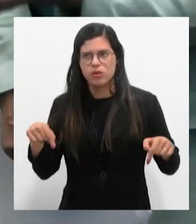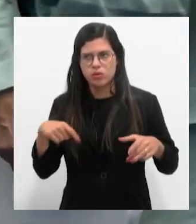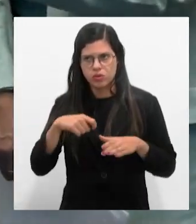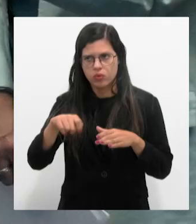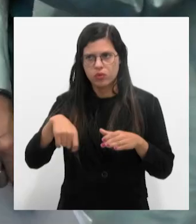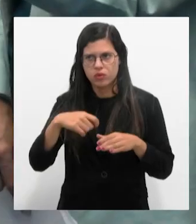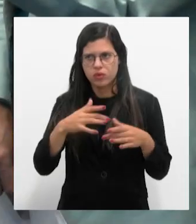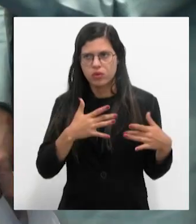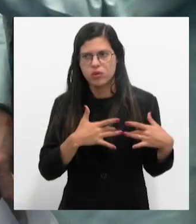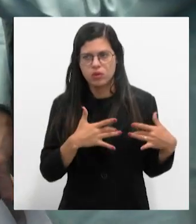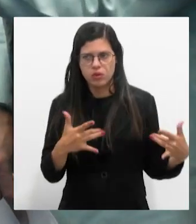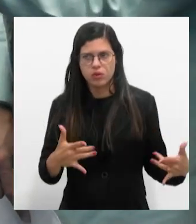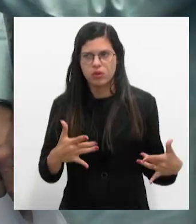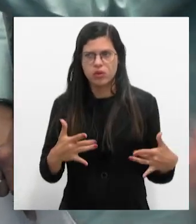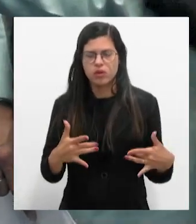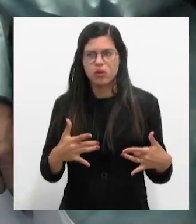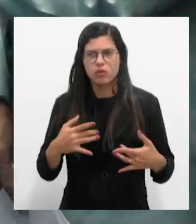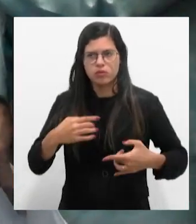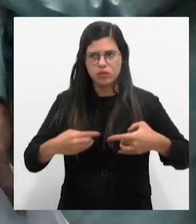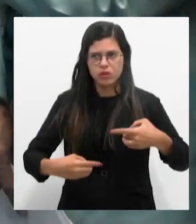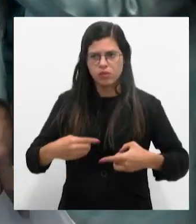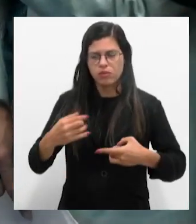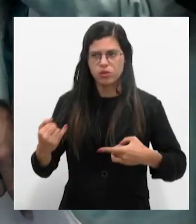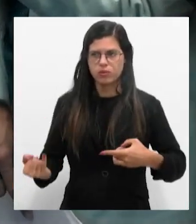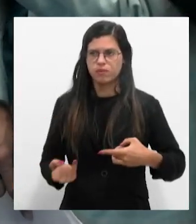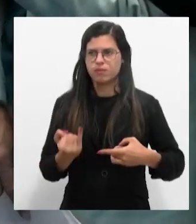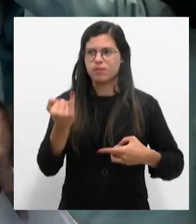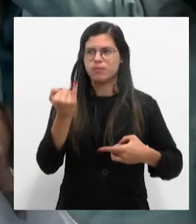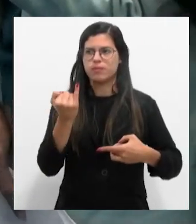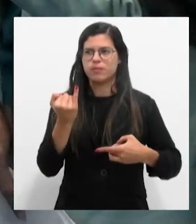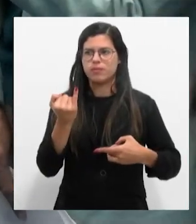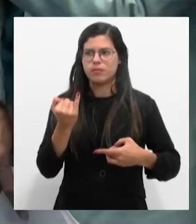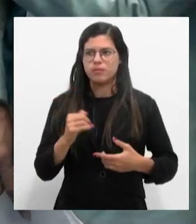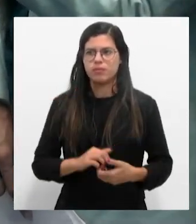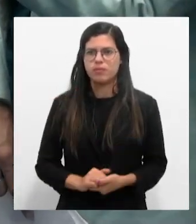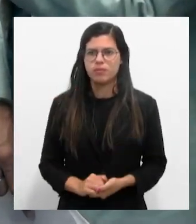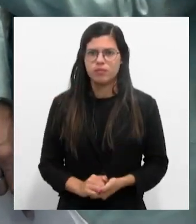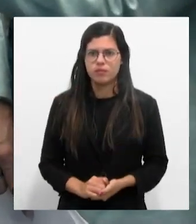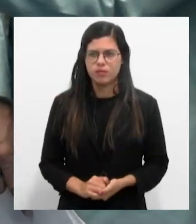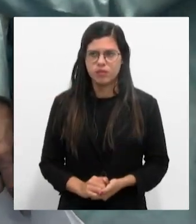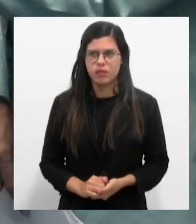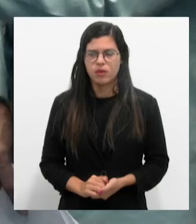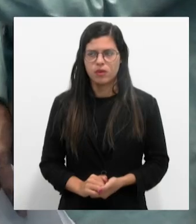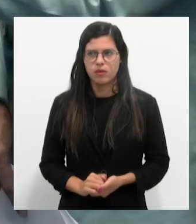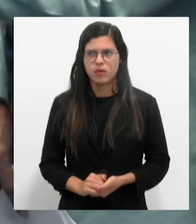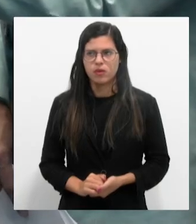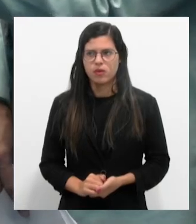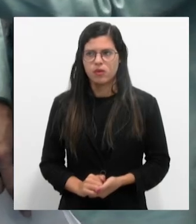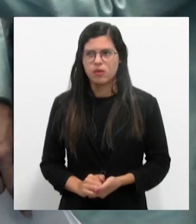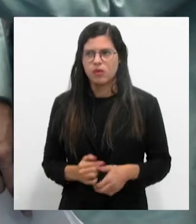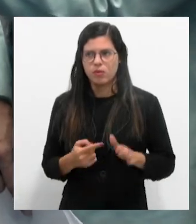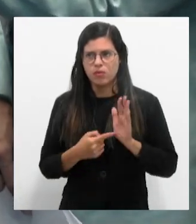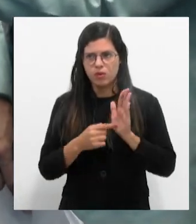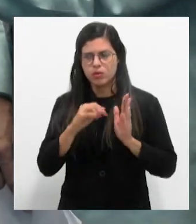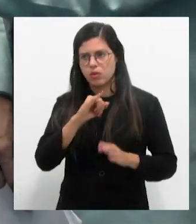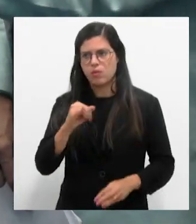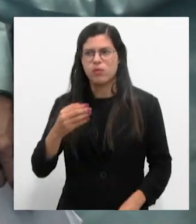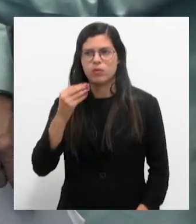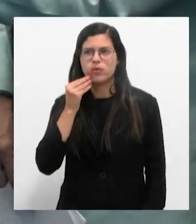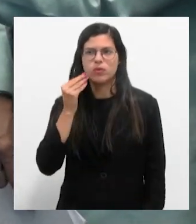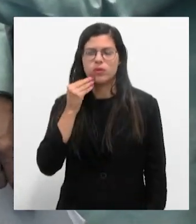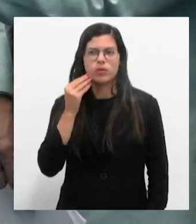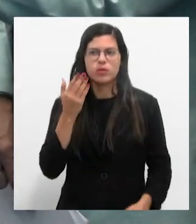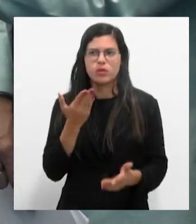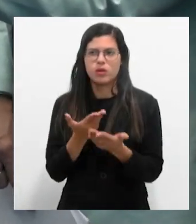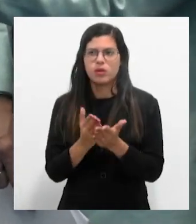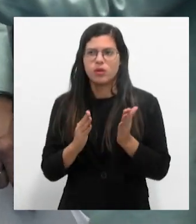solidárias. Então, senhor presidente, é um debate importante que leva em consideração a nossa oportunidade de acabar